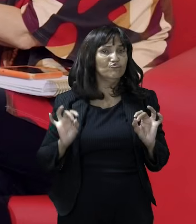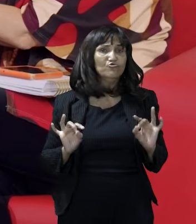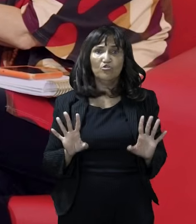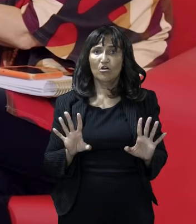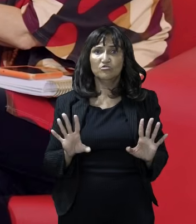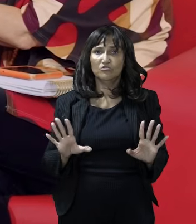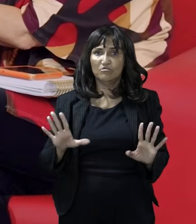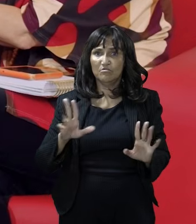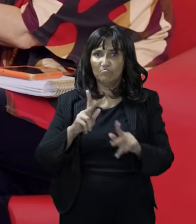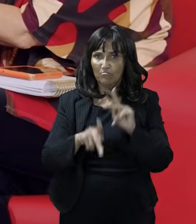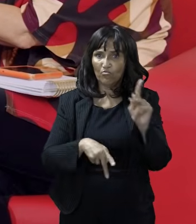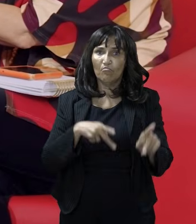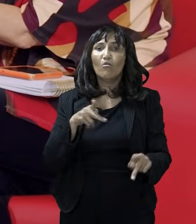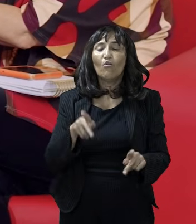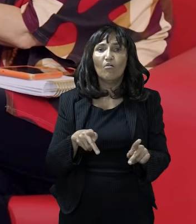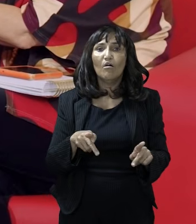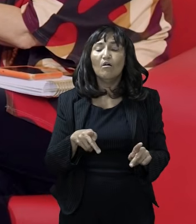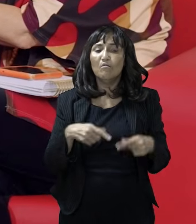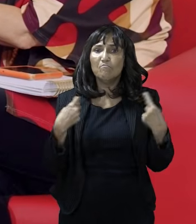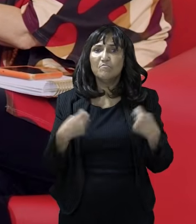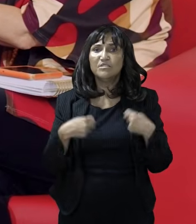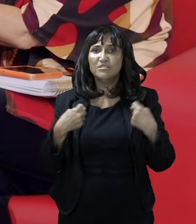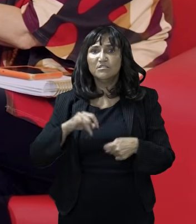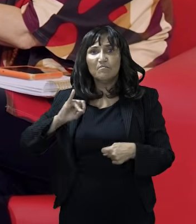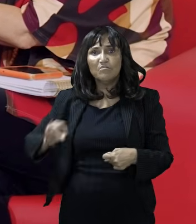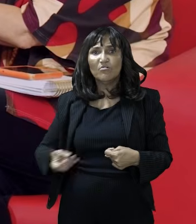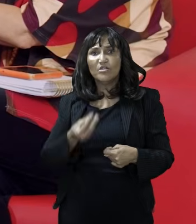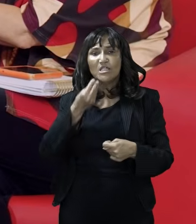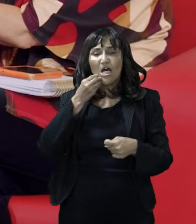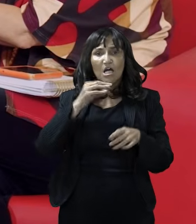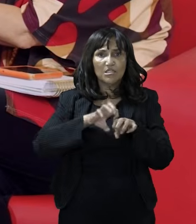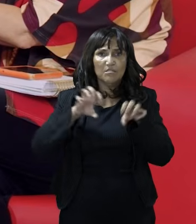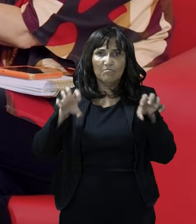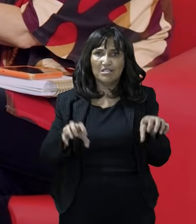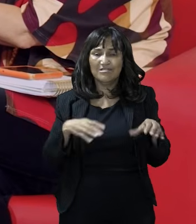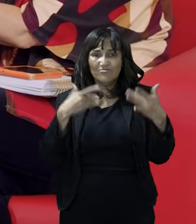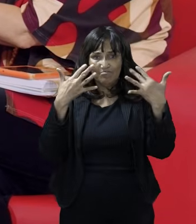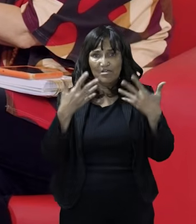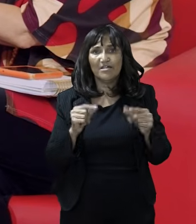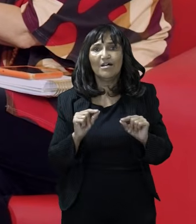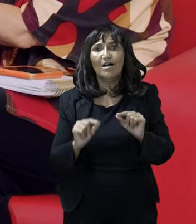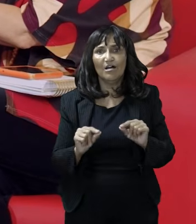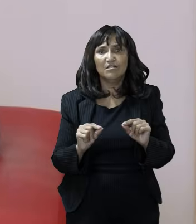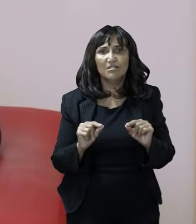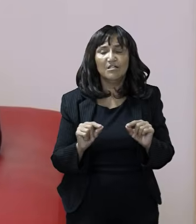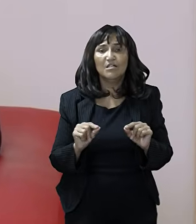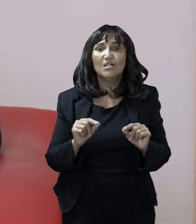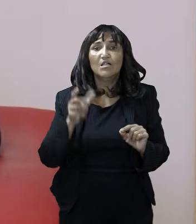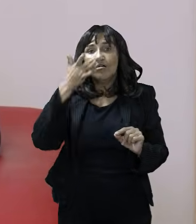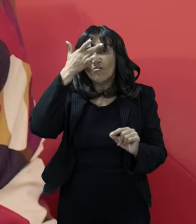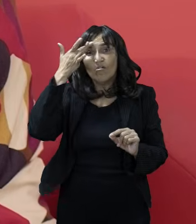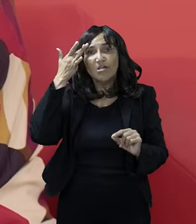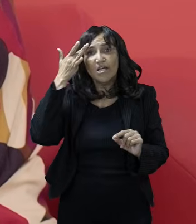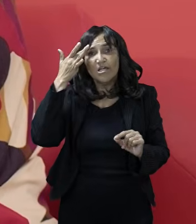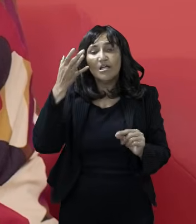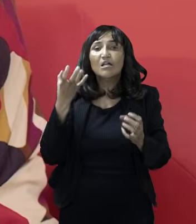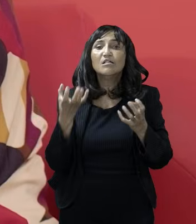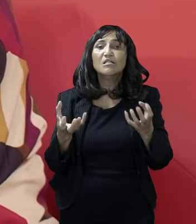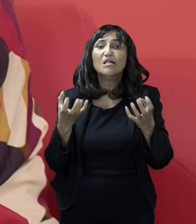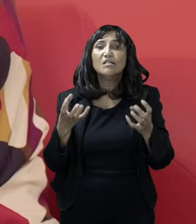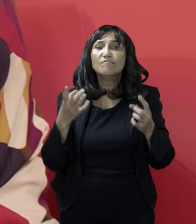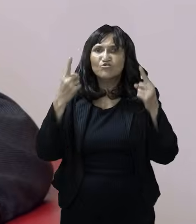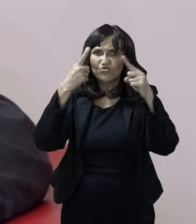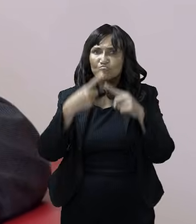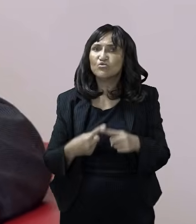Então, a gente tem que aproveitar da ideia da polarização e dizer o seguinte, olha, com quem que nós queremos brigar? É por